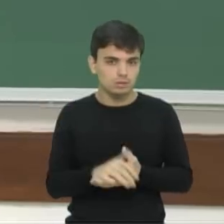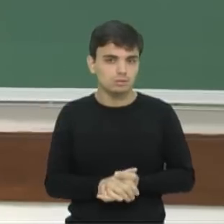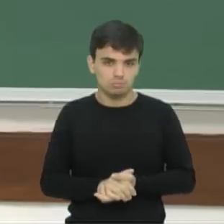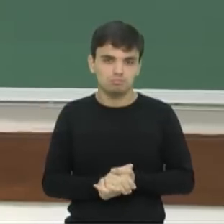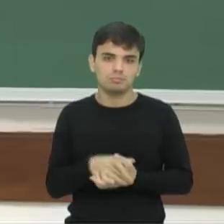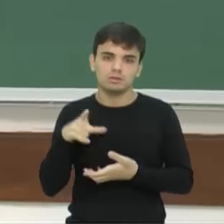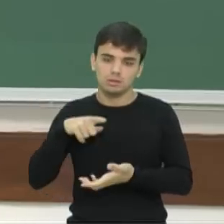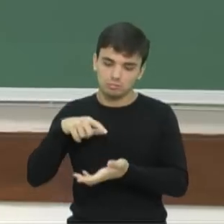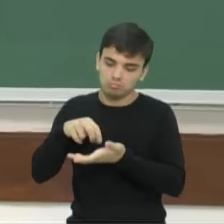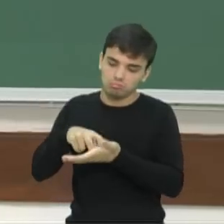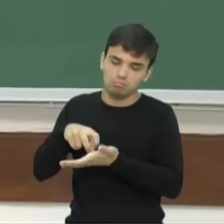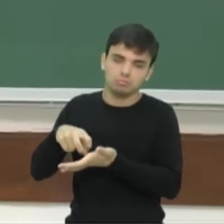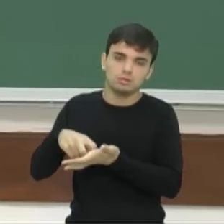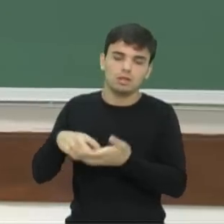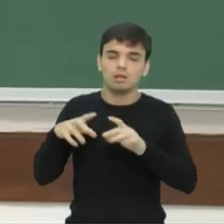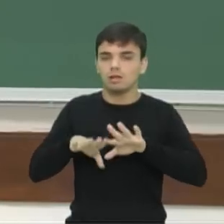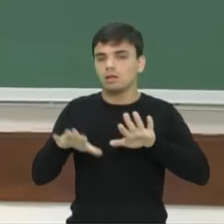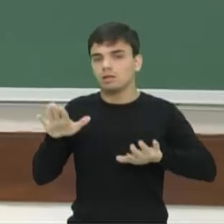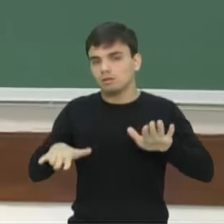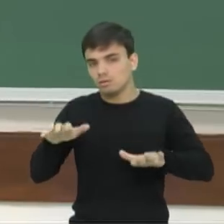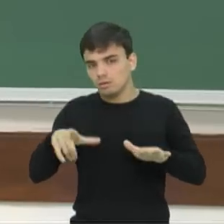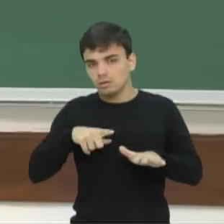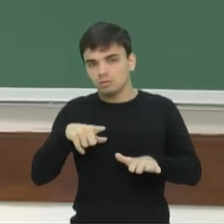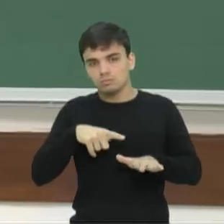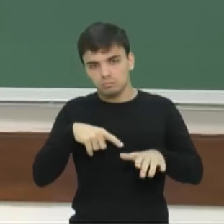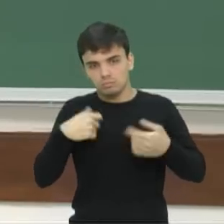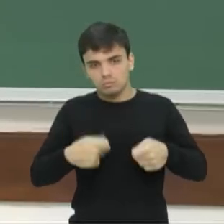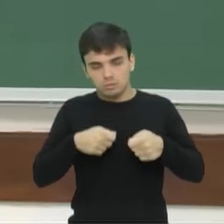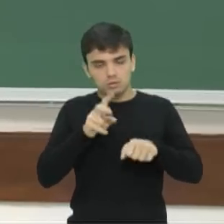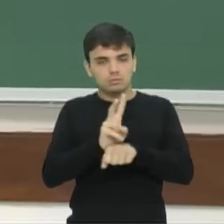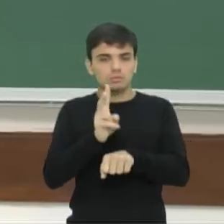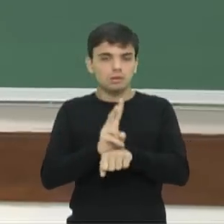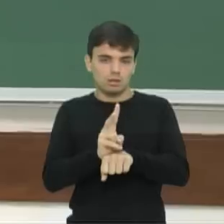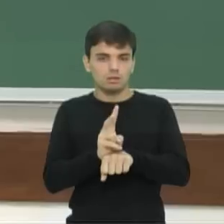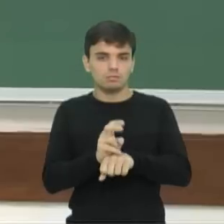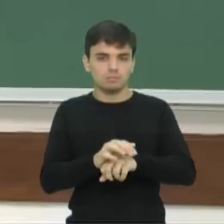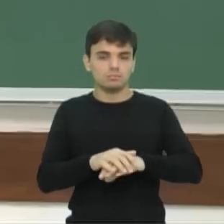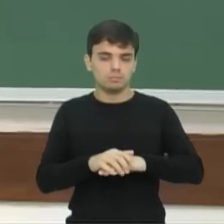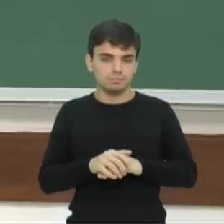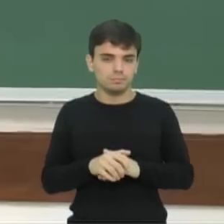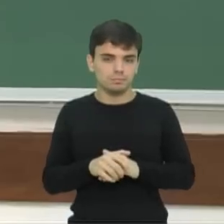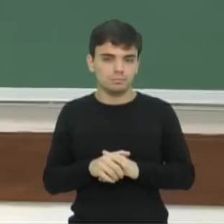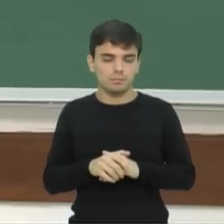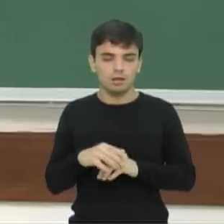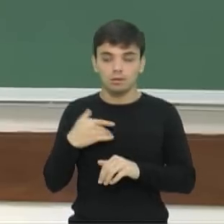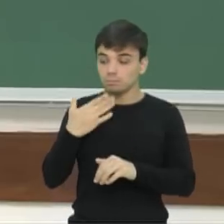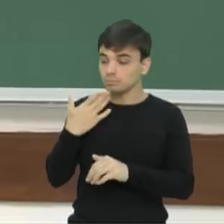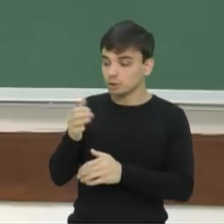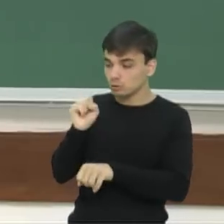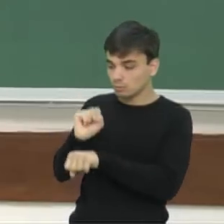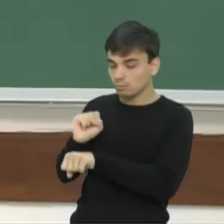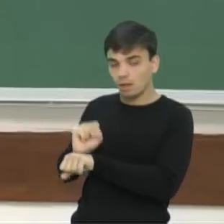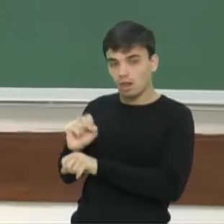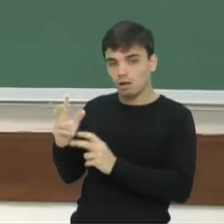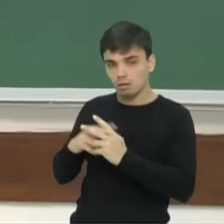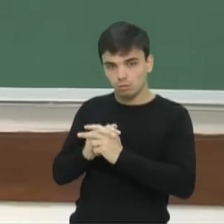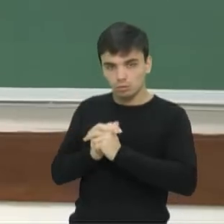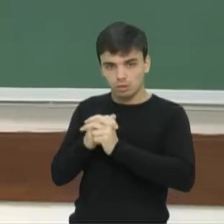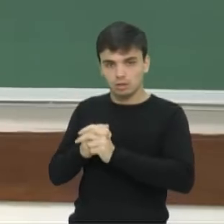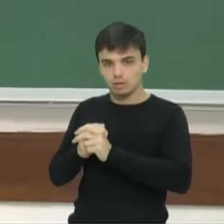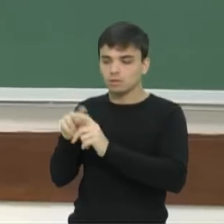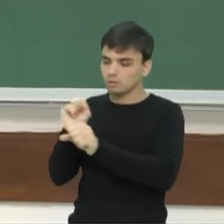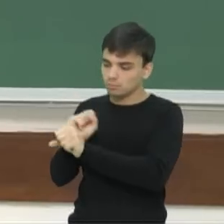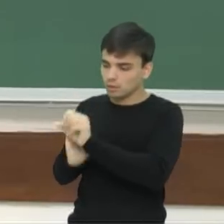que necessário, que às vezes as vestimentas saem fora do lugar, a arbitragem verificou isso, eles podem interromper a luta, pedir para os atletas se recomporem,